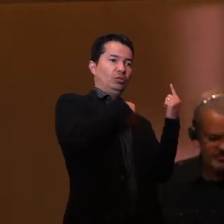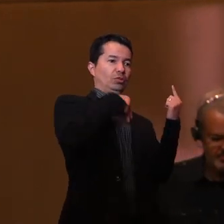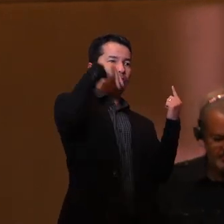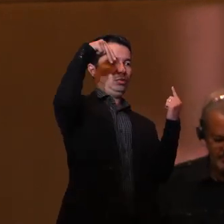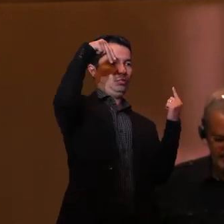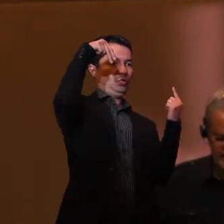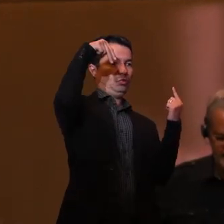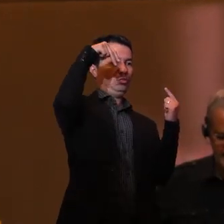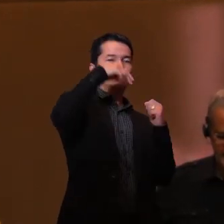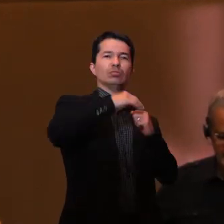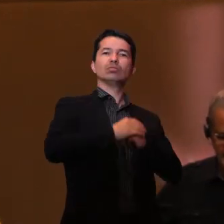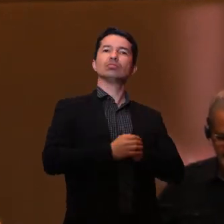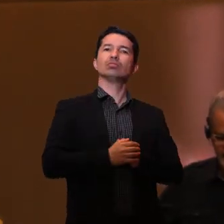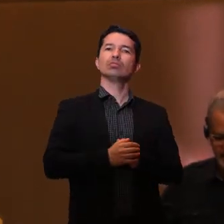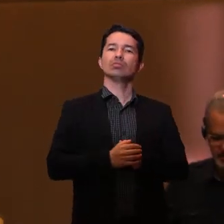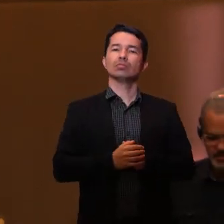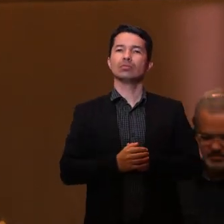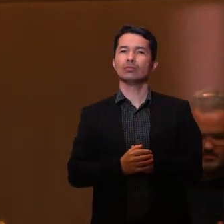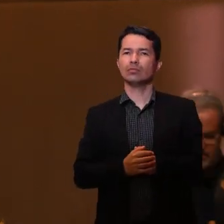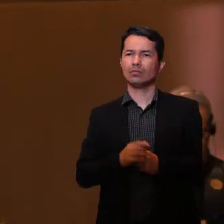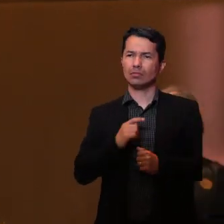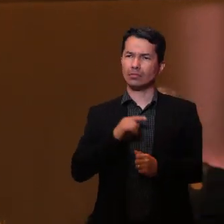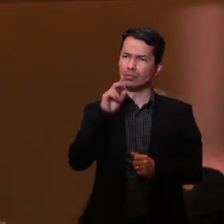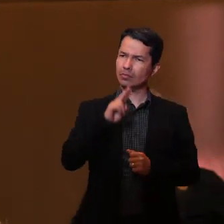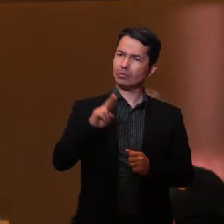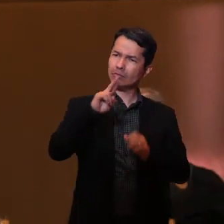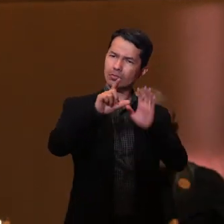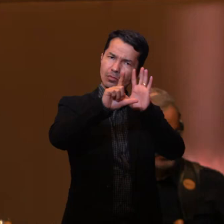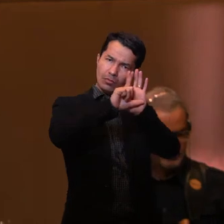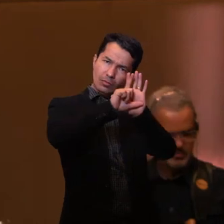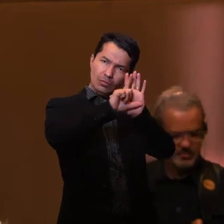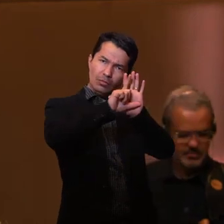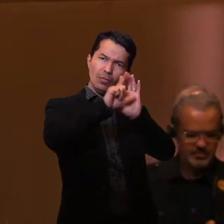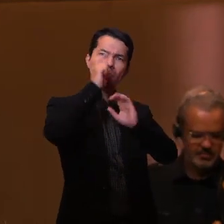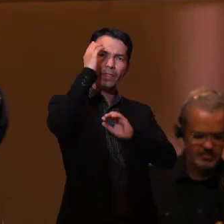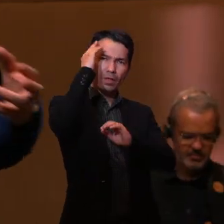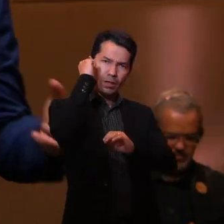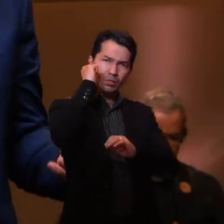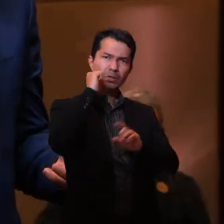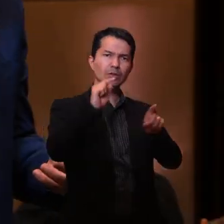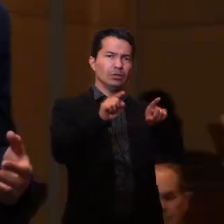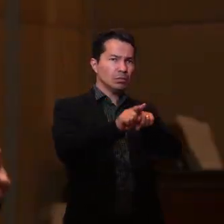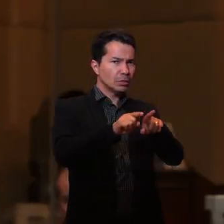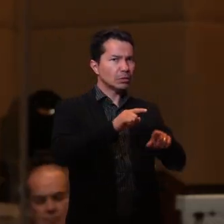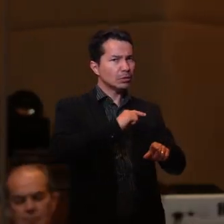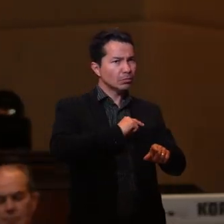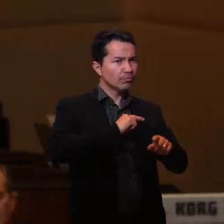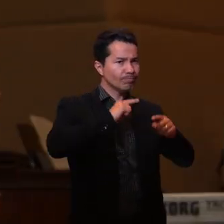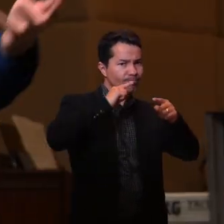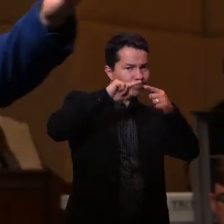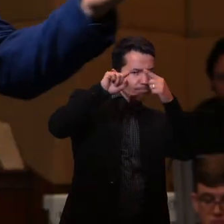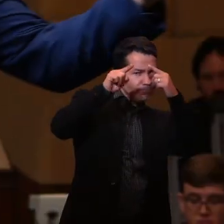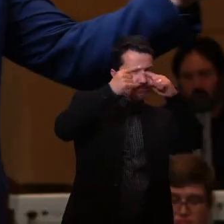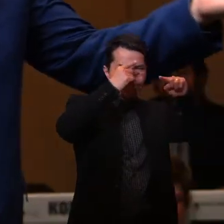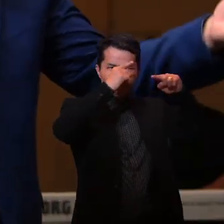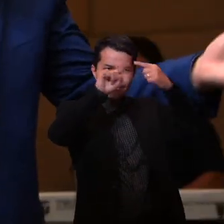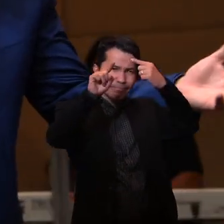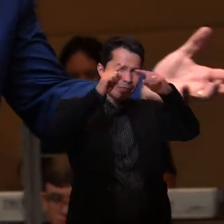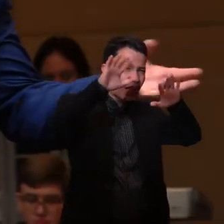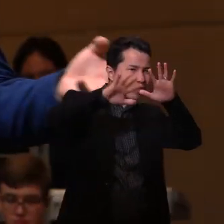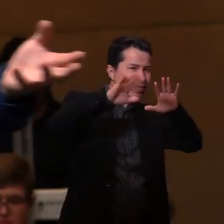mediante os princípios da lei de Deus. Havia muitas controvérsias sobre quem era